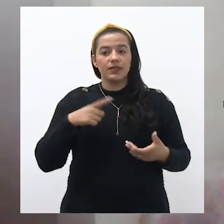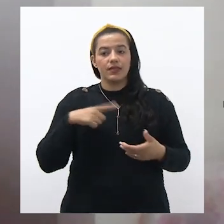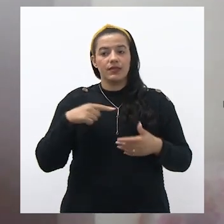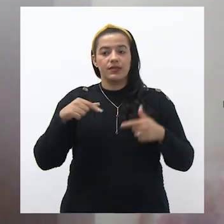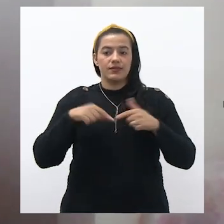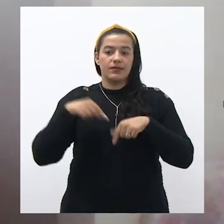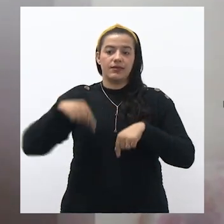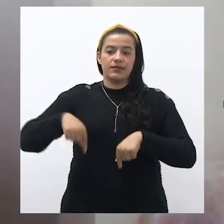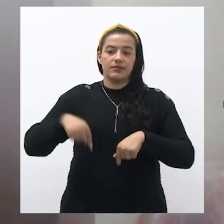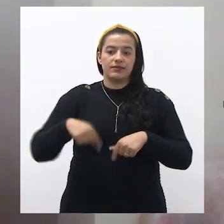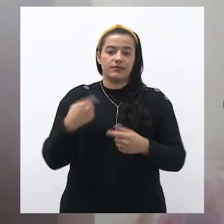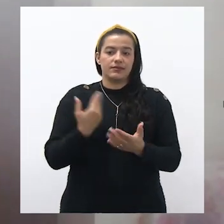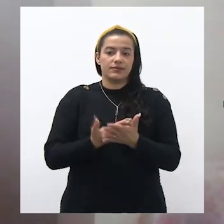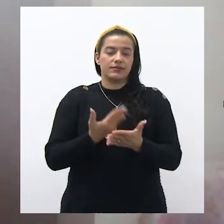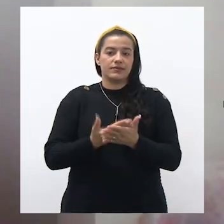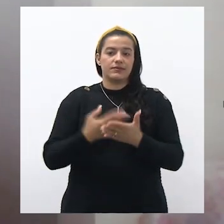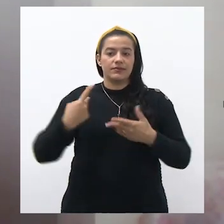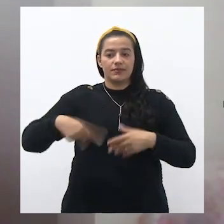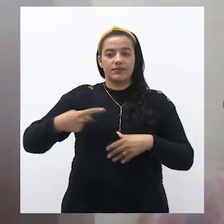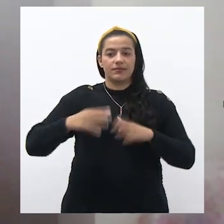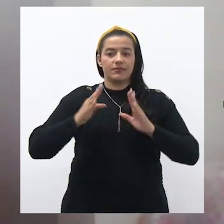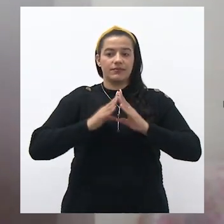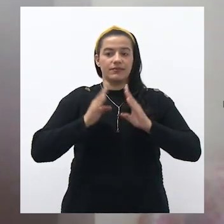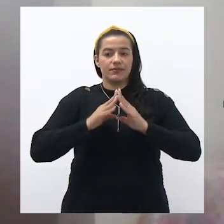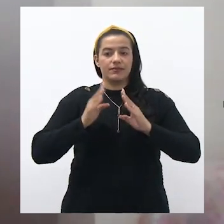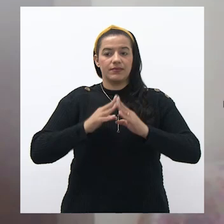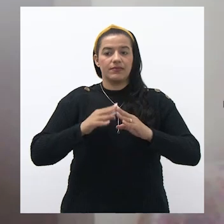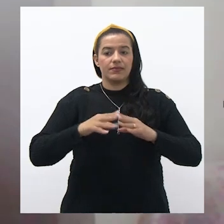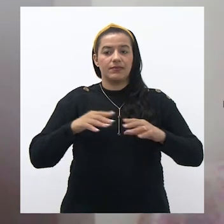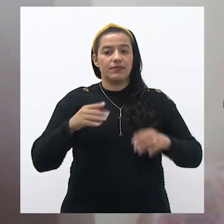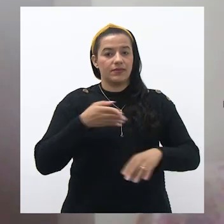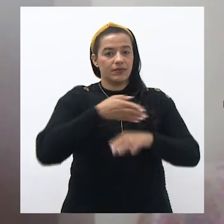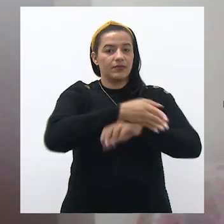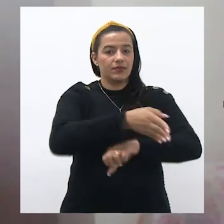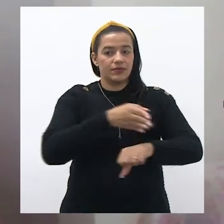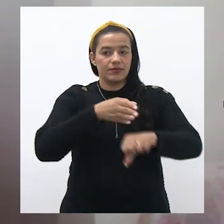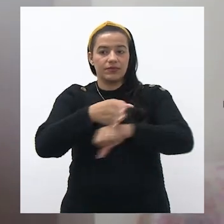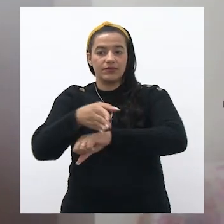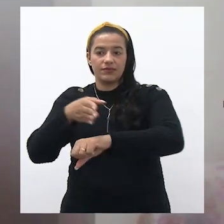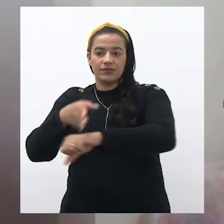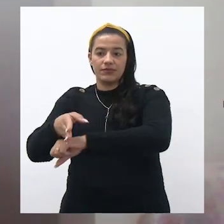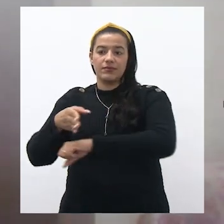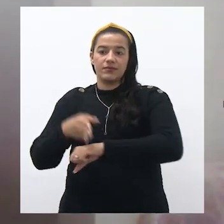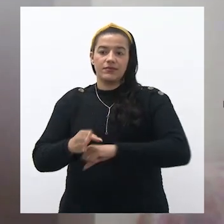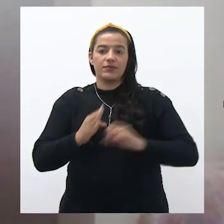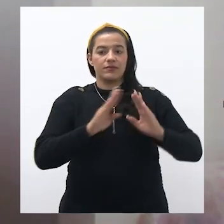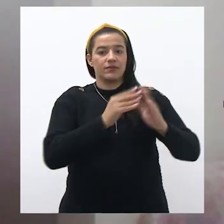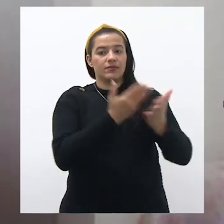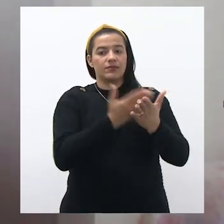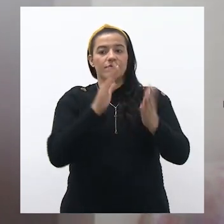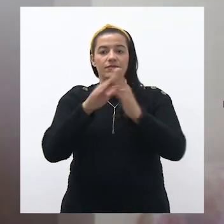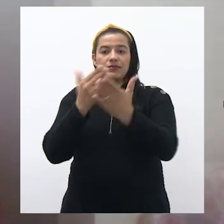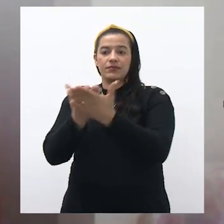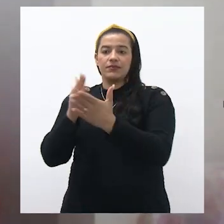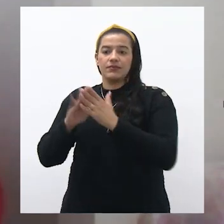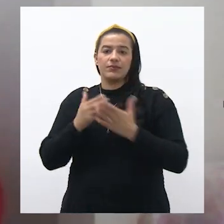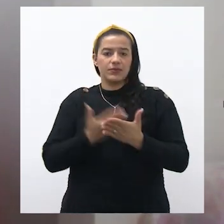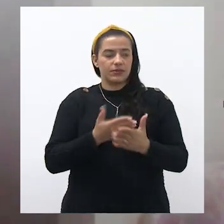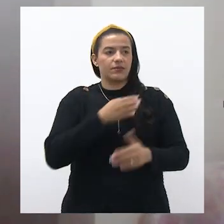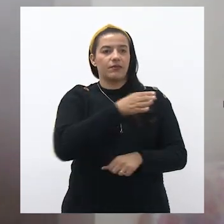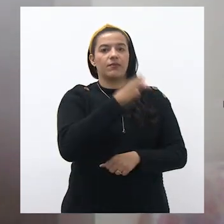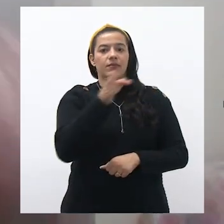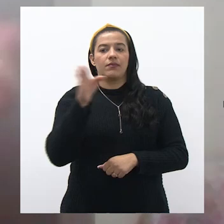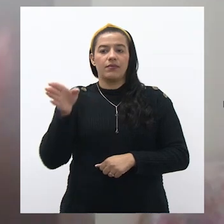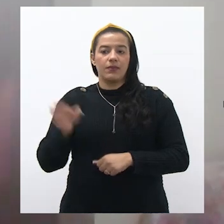daqui da minha casa, eu nunca fiz ele da minha casa, eu fiz ele do chão da escola. Não faz sentido fazer um programa desse sem estar na escola, né, gente?